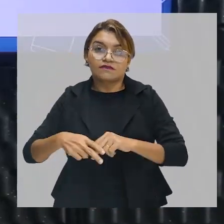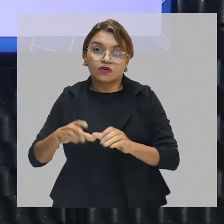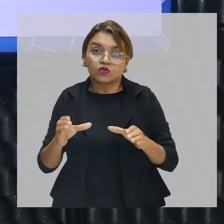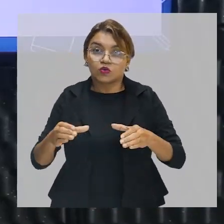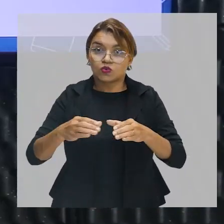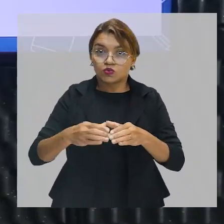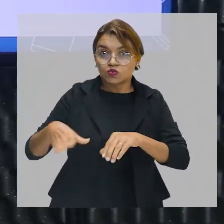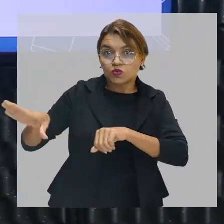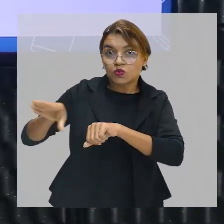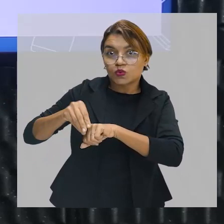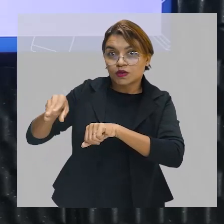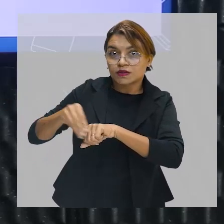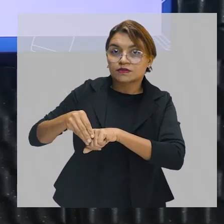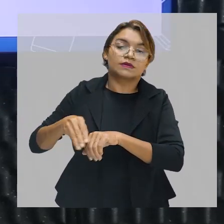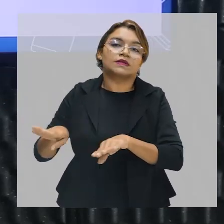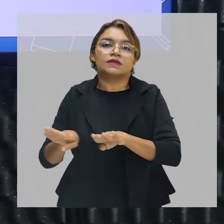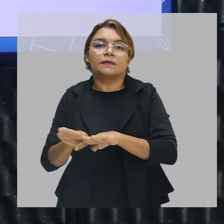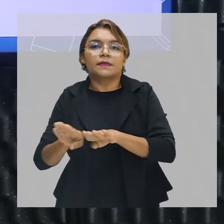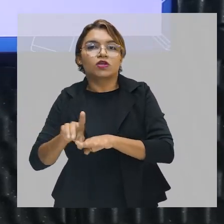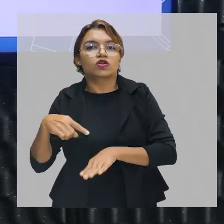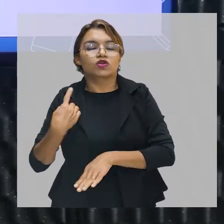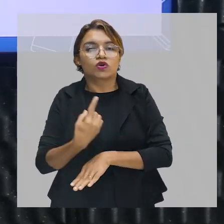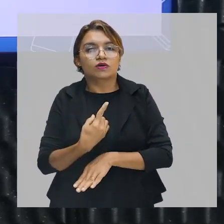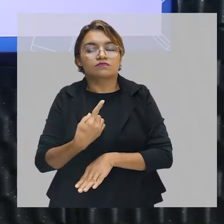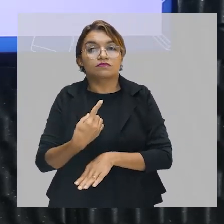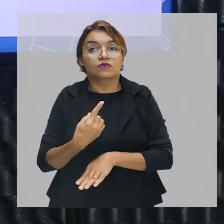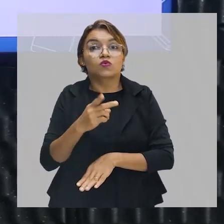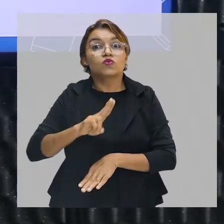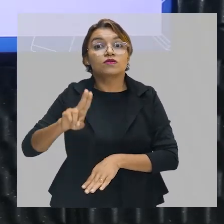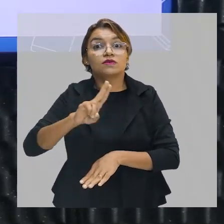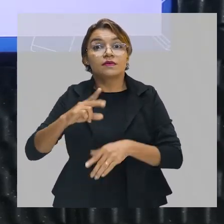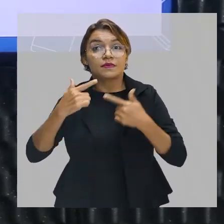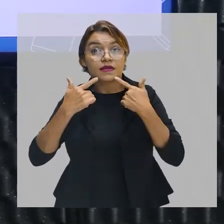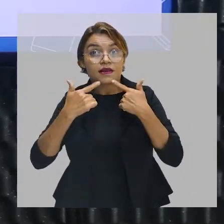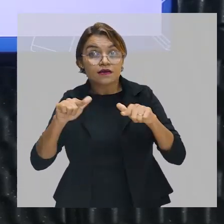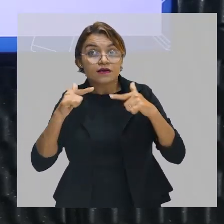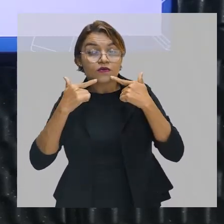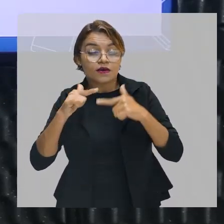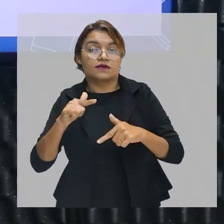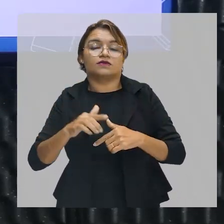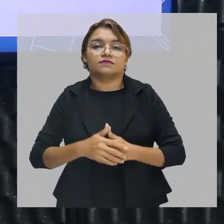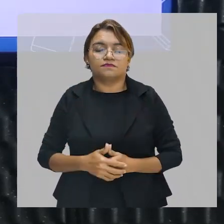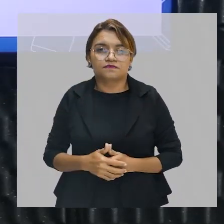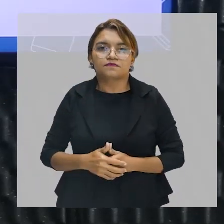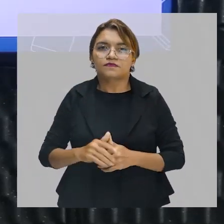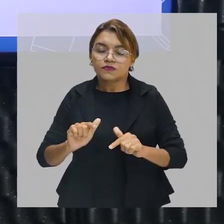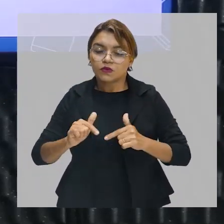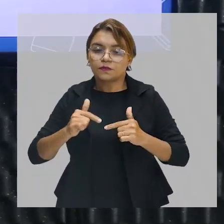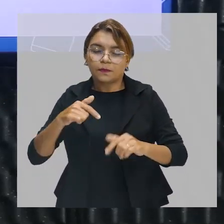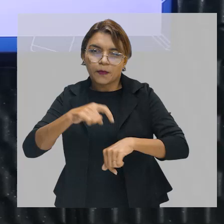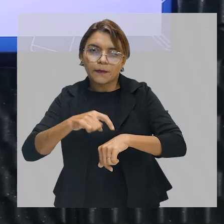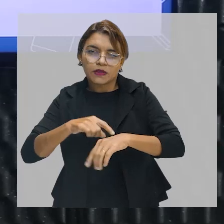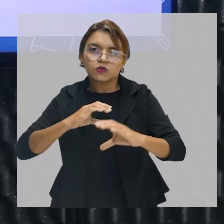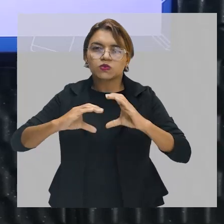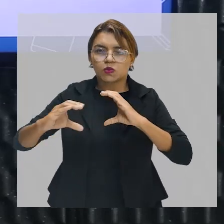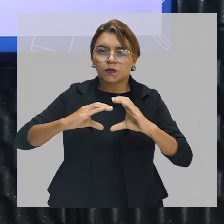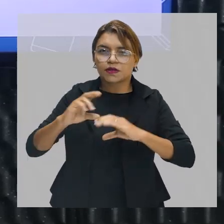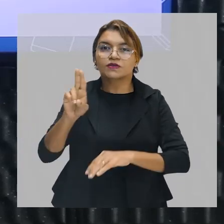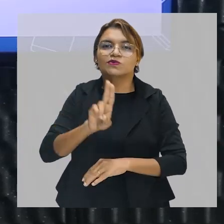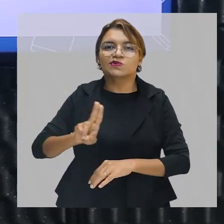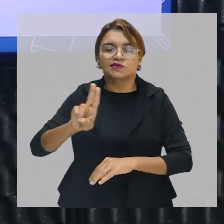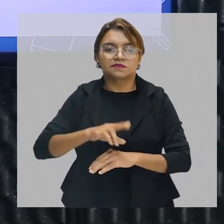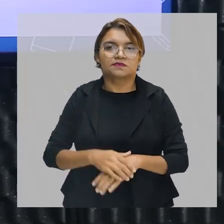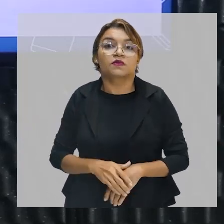de conhecimentos que adquirimos por meio da linguagem, que são exploradas nos atos de comunicação.